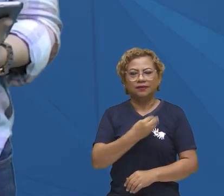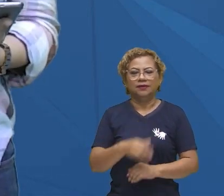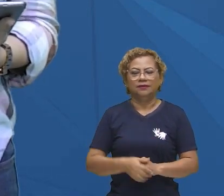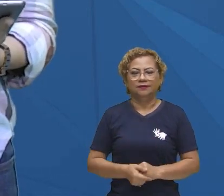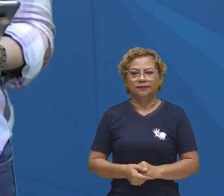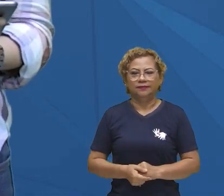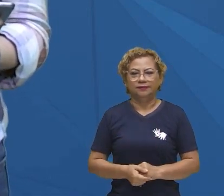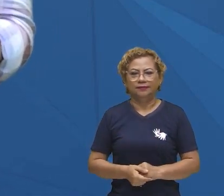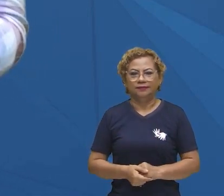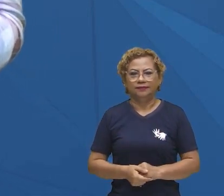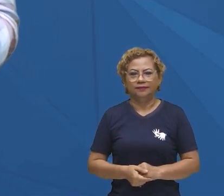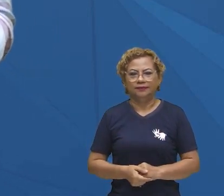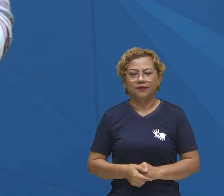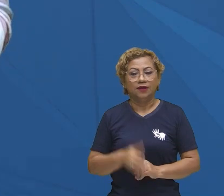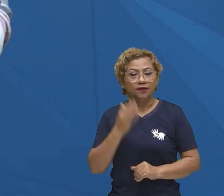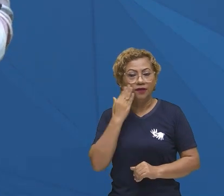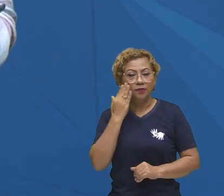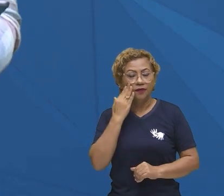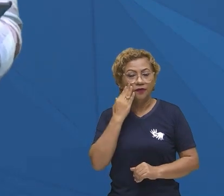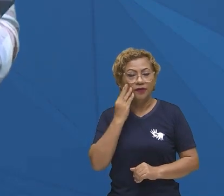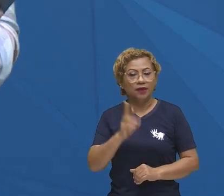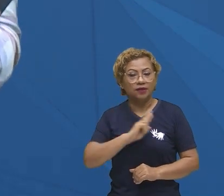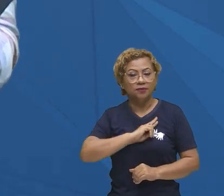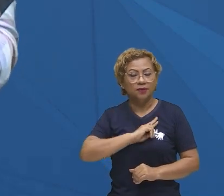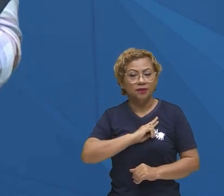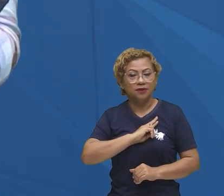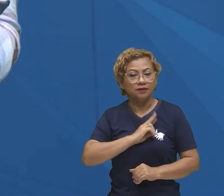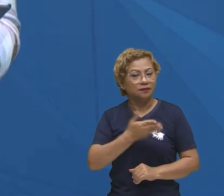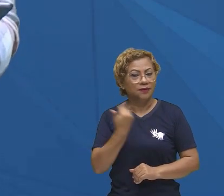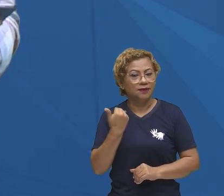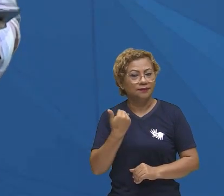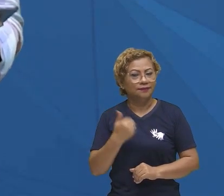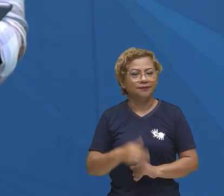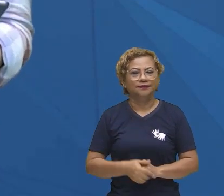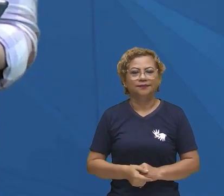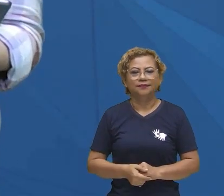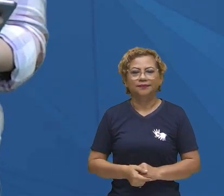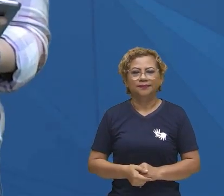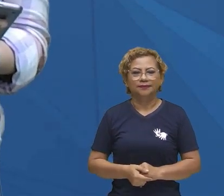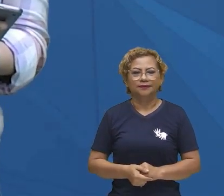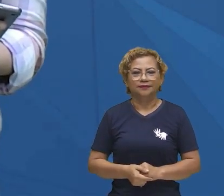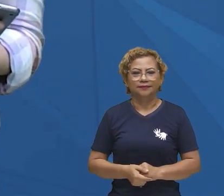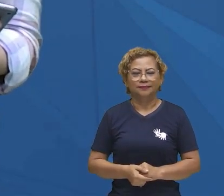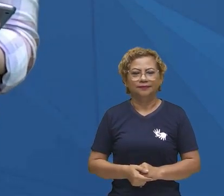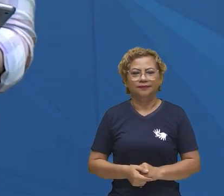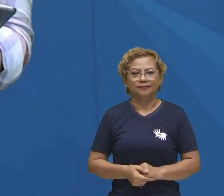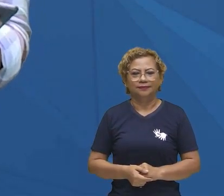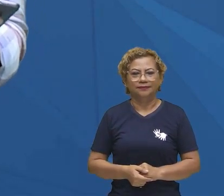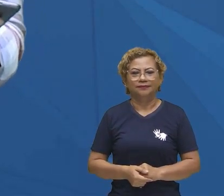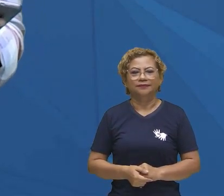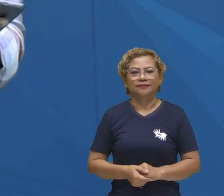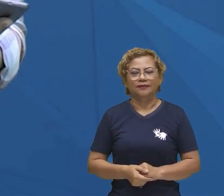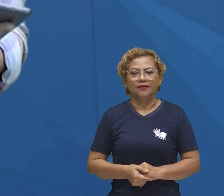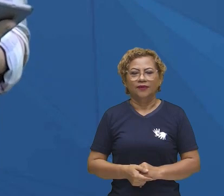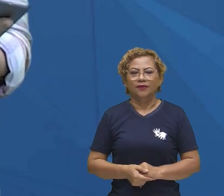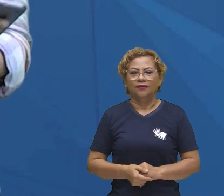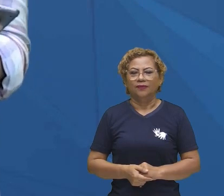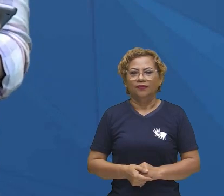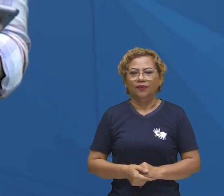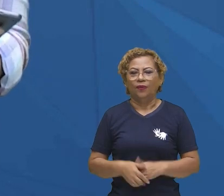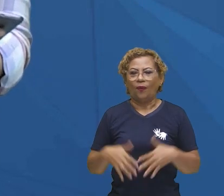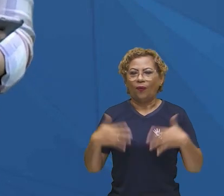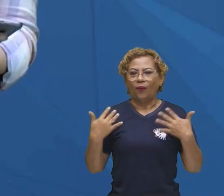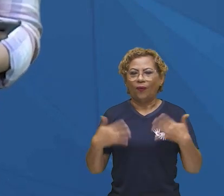é o nosso gabarito, diretora? Vamos dar uma olhadinha? Olha só, gente, a internet, olha